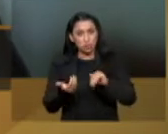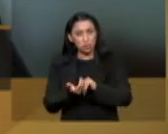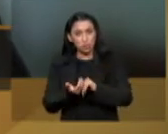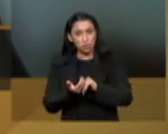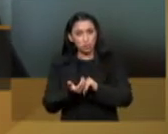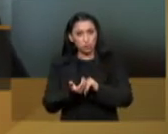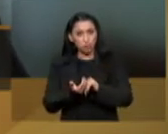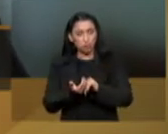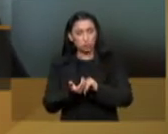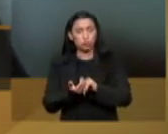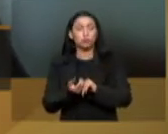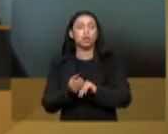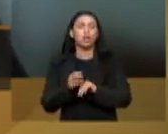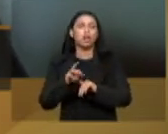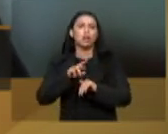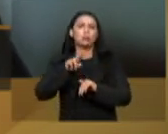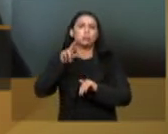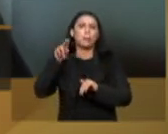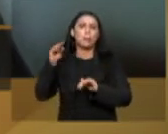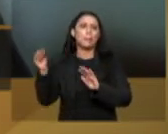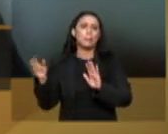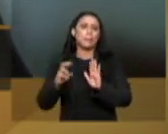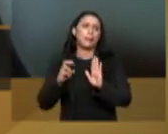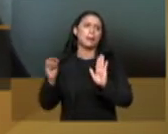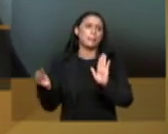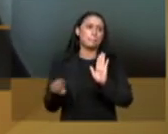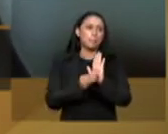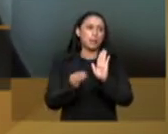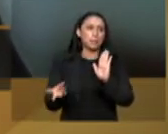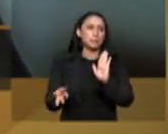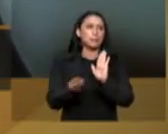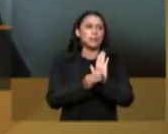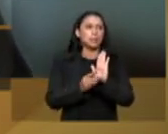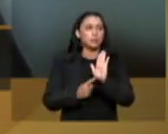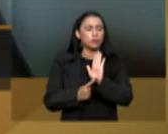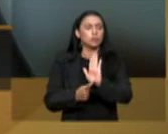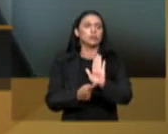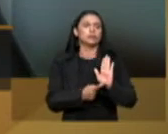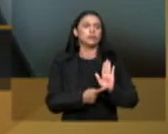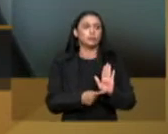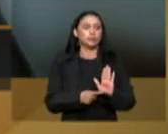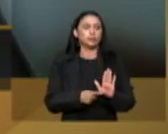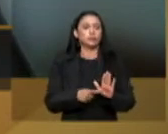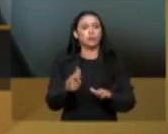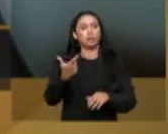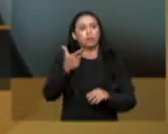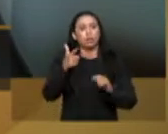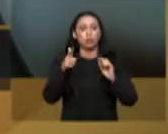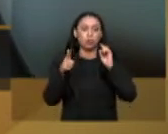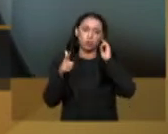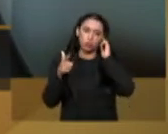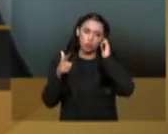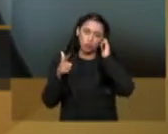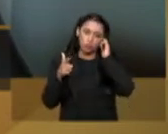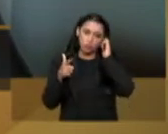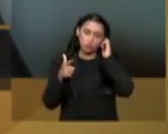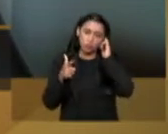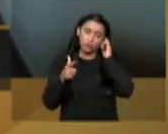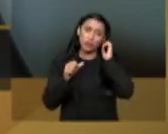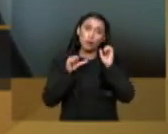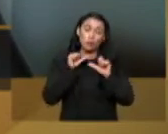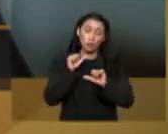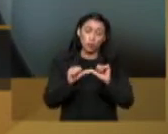Deputados, diversas emendas foram apresentadas. Em algumas delas, se sugeriu